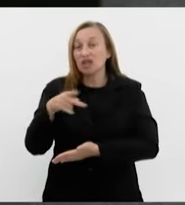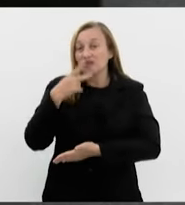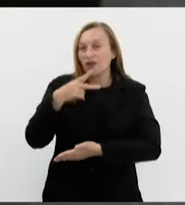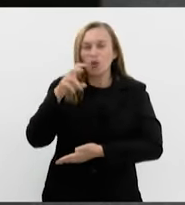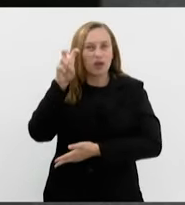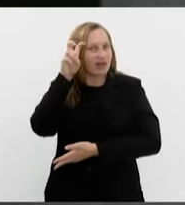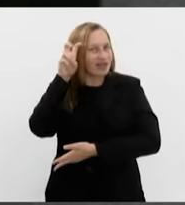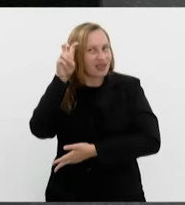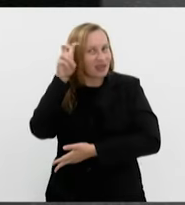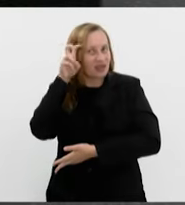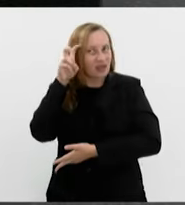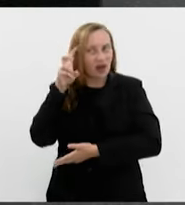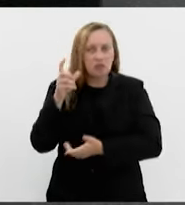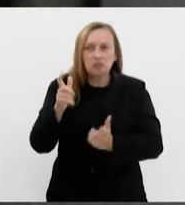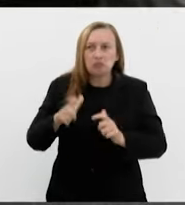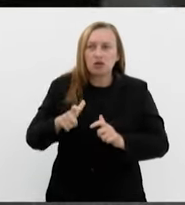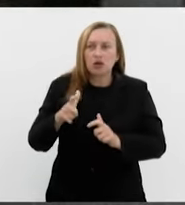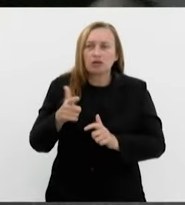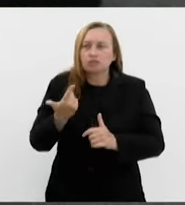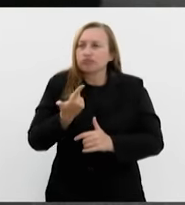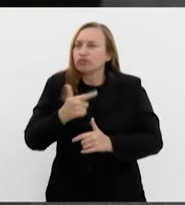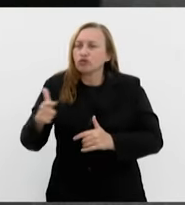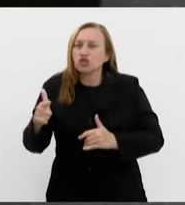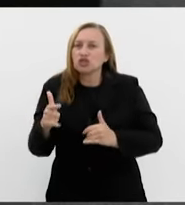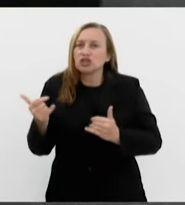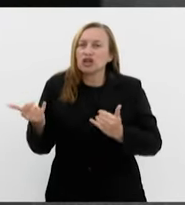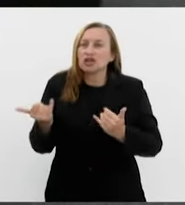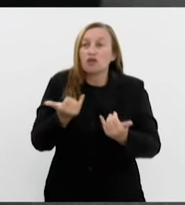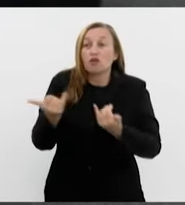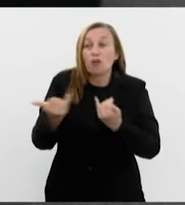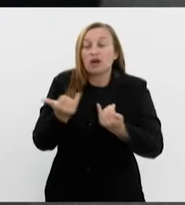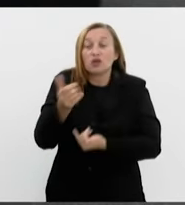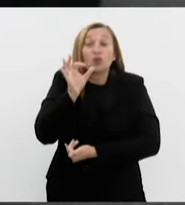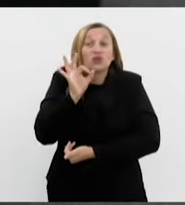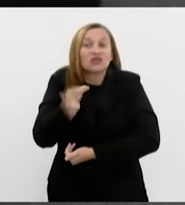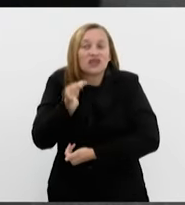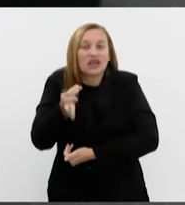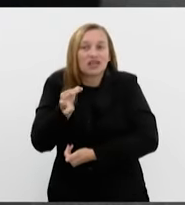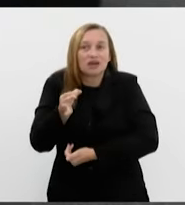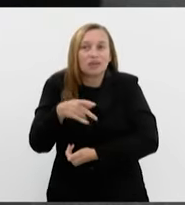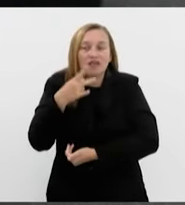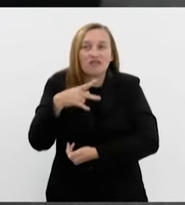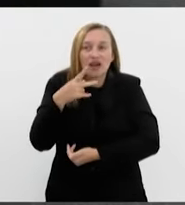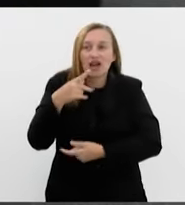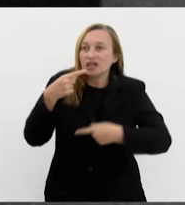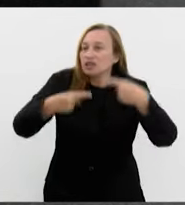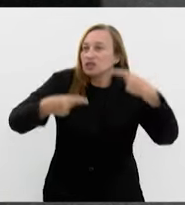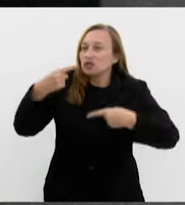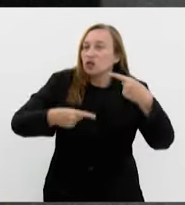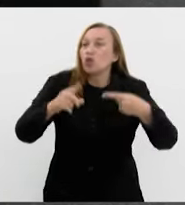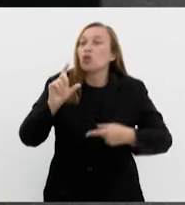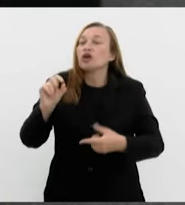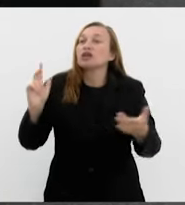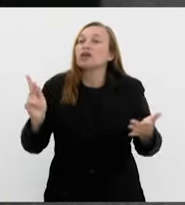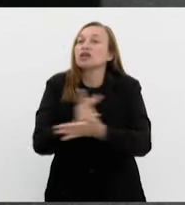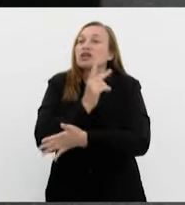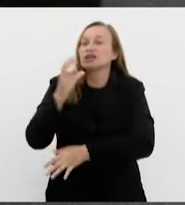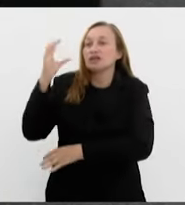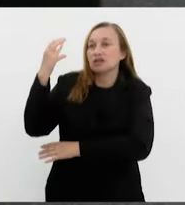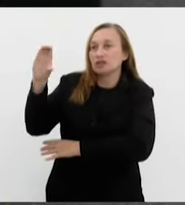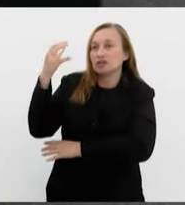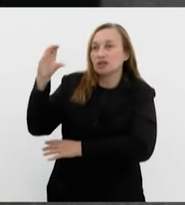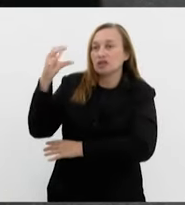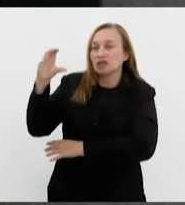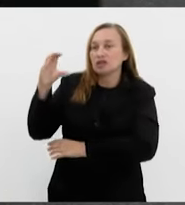quinta-feira onde ele não tinha as informações necessárias para trazer o debate do que está acontecendo em Niterói com o programa